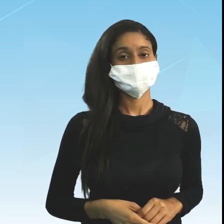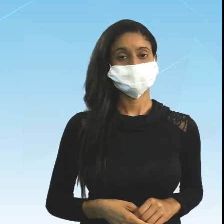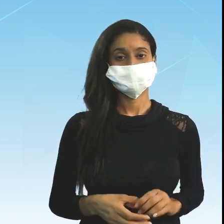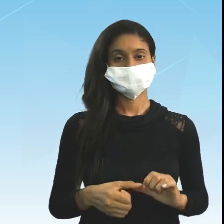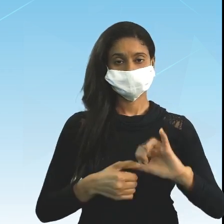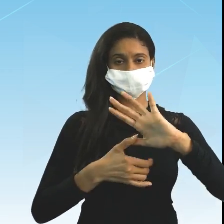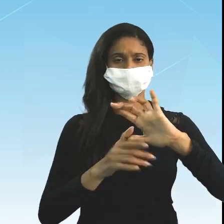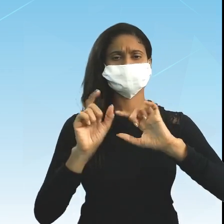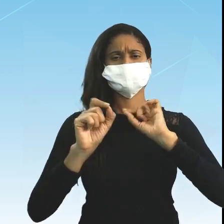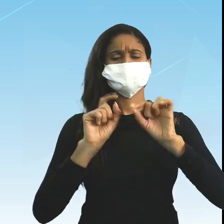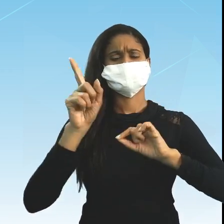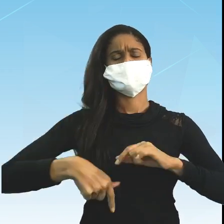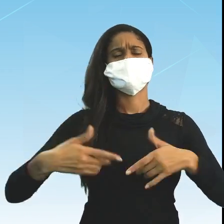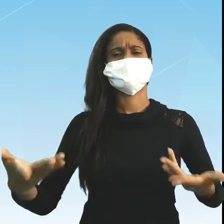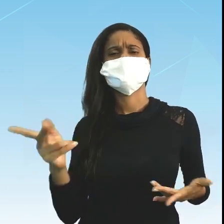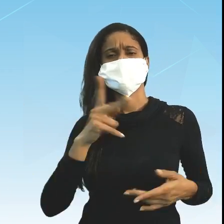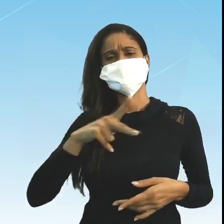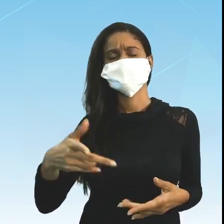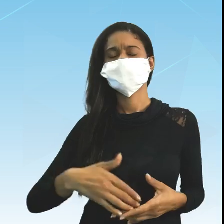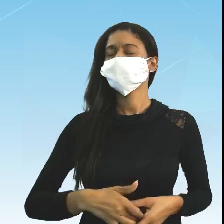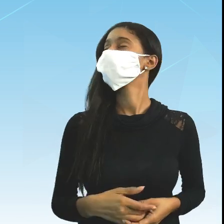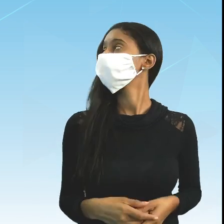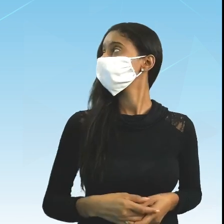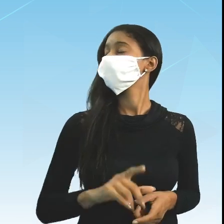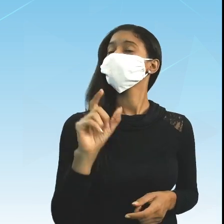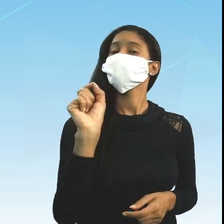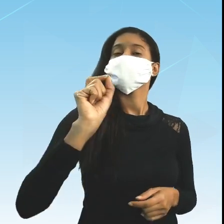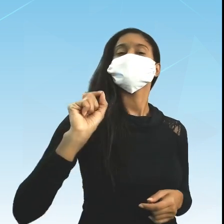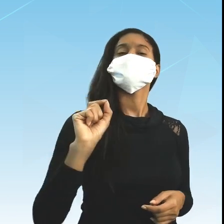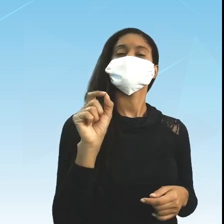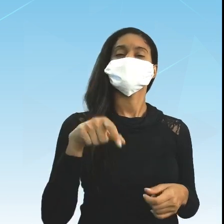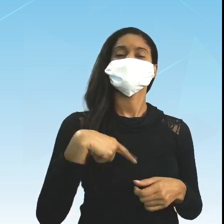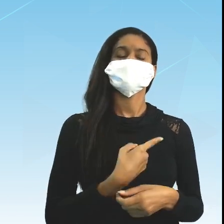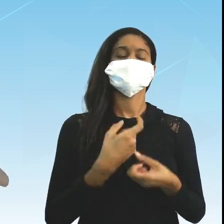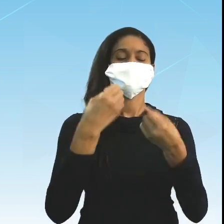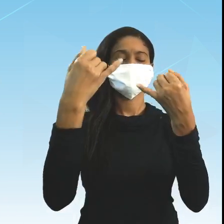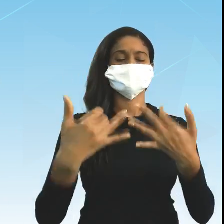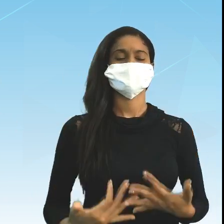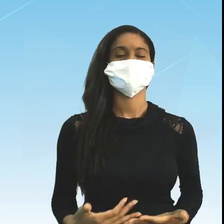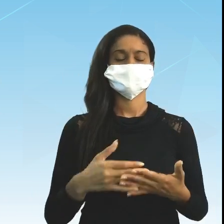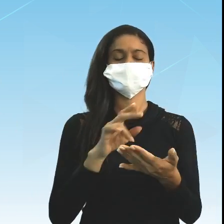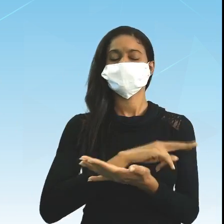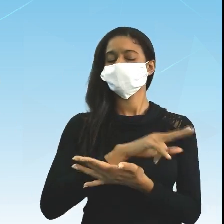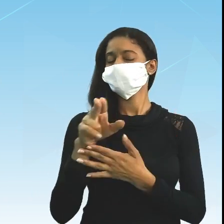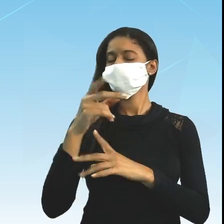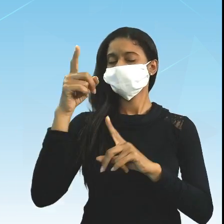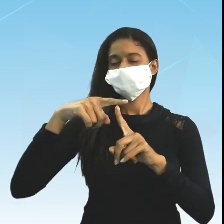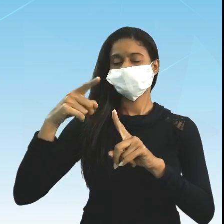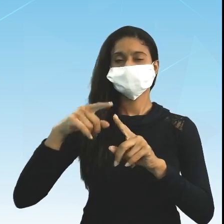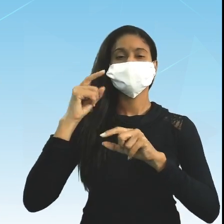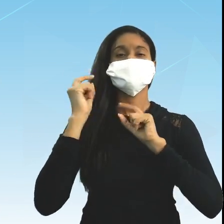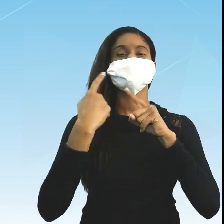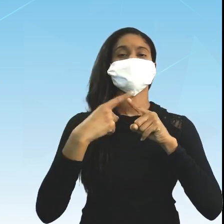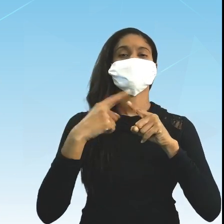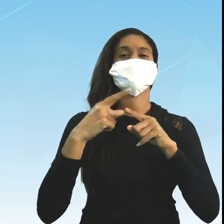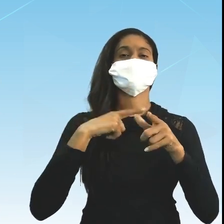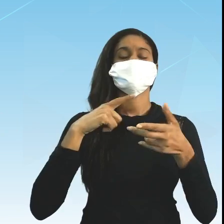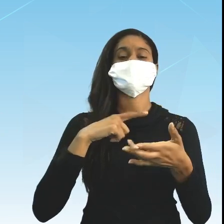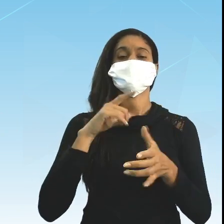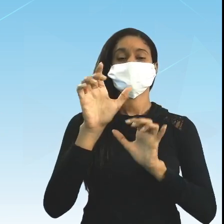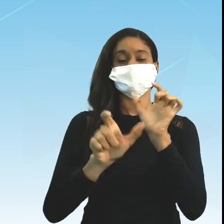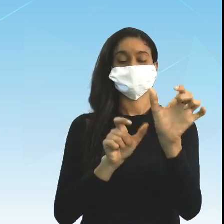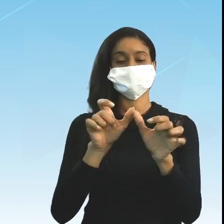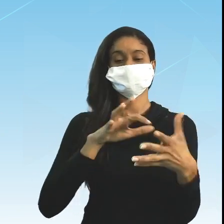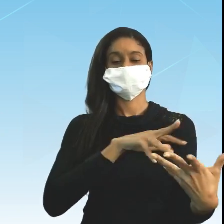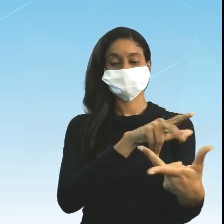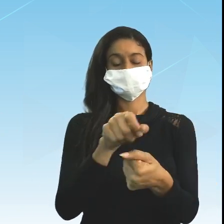Mapa. Então, o que seria, professora? Mapa. Mapa a gente vai distinguir ele de vários tipos, porque tem modo de mapear um